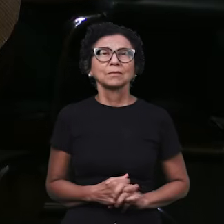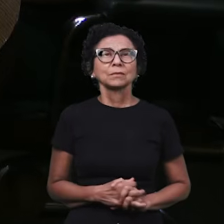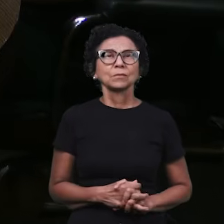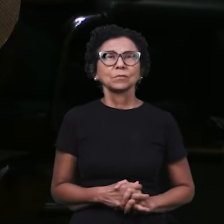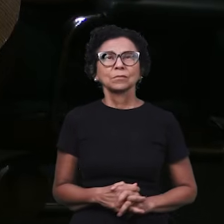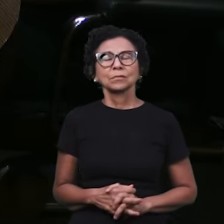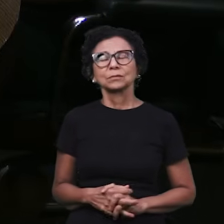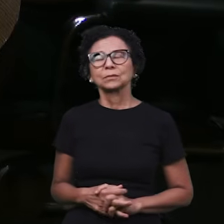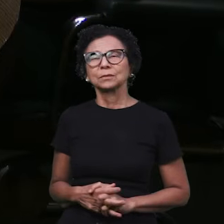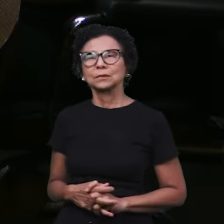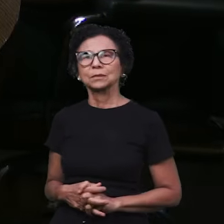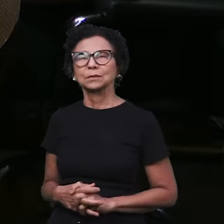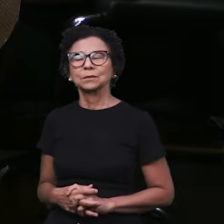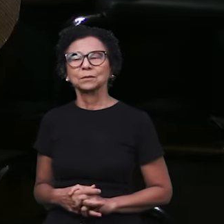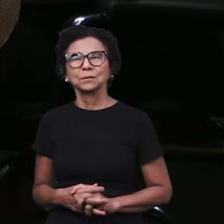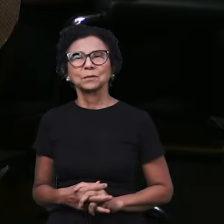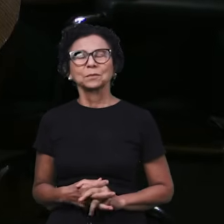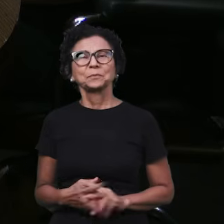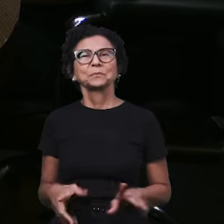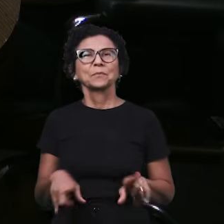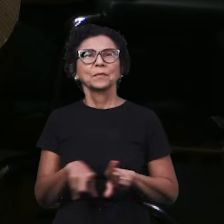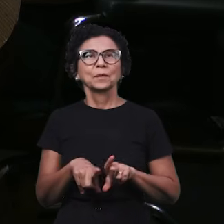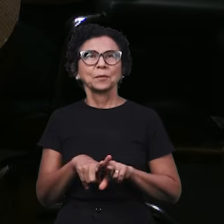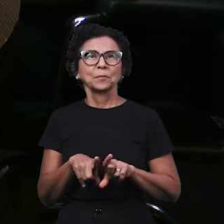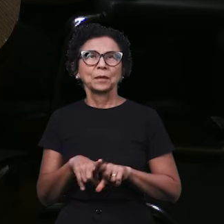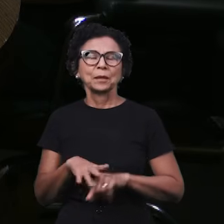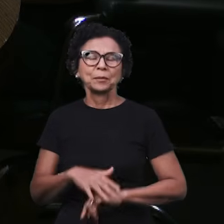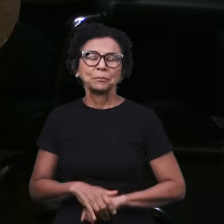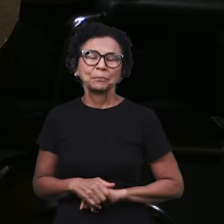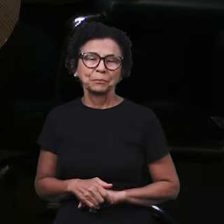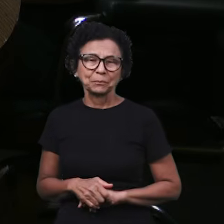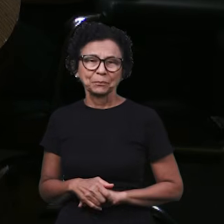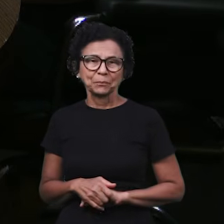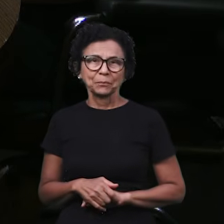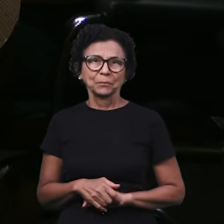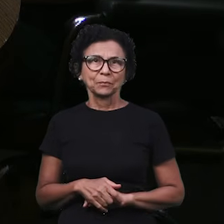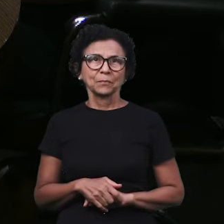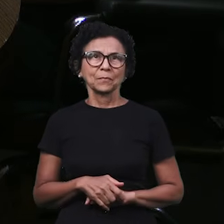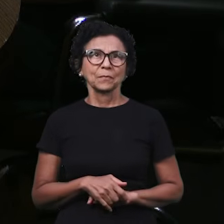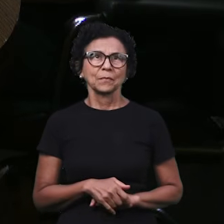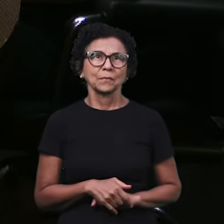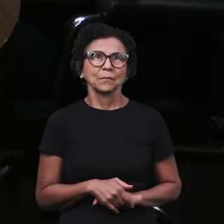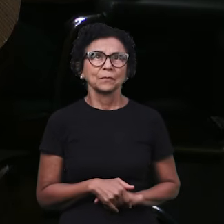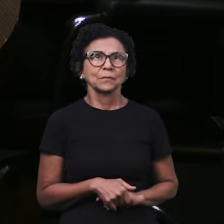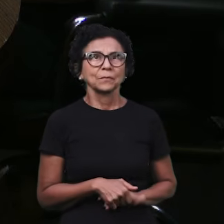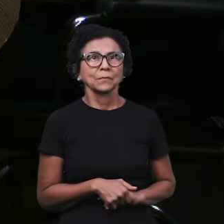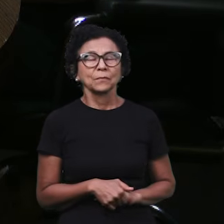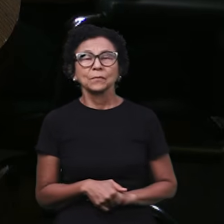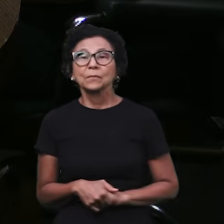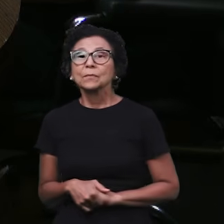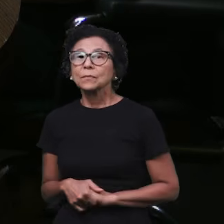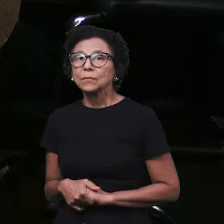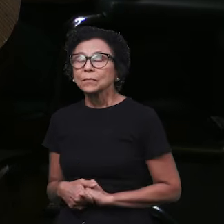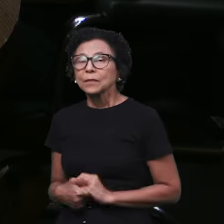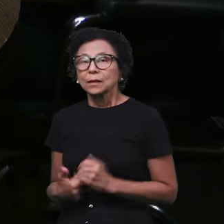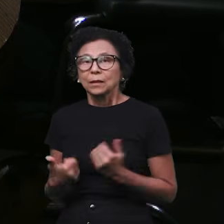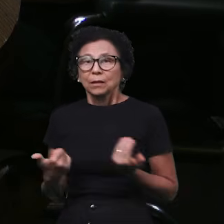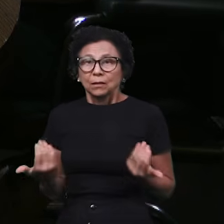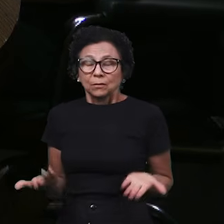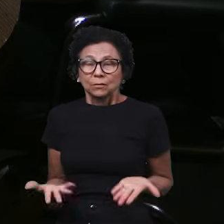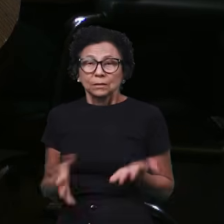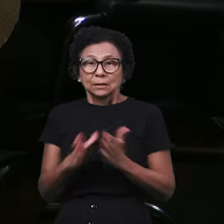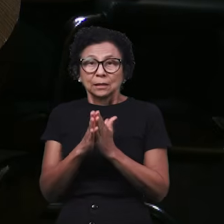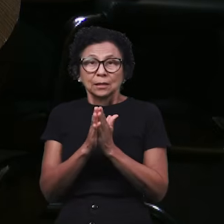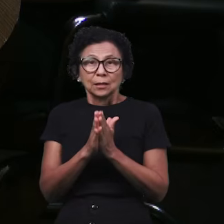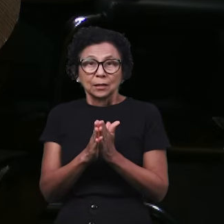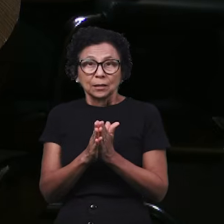assim, aí ele fala bem sim sobre questão de casa, pra gente enviar a palavra pra ele vai associar com a casa dele. E aí quando a gente for